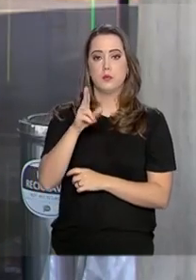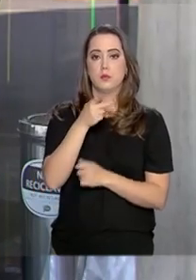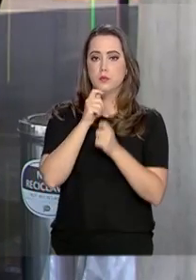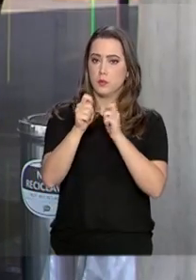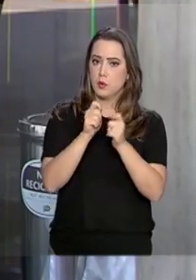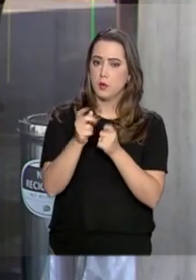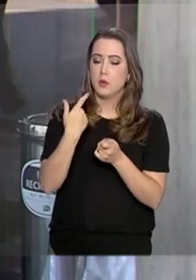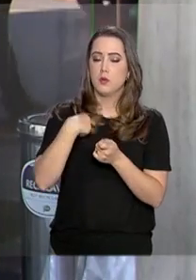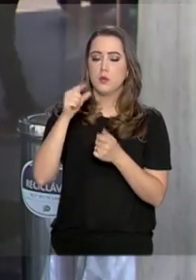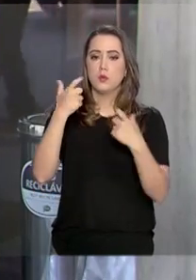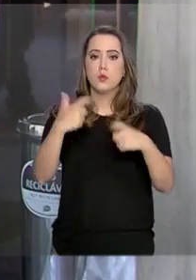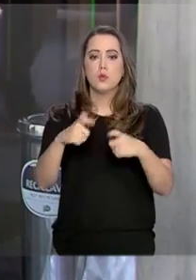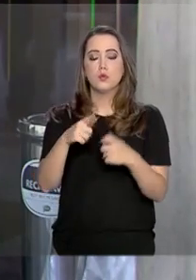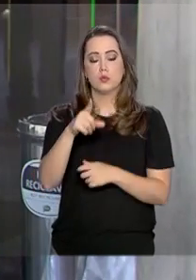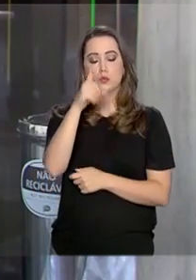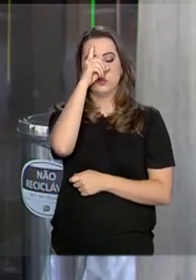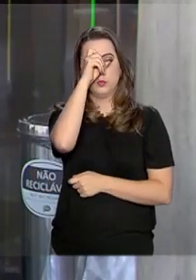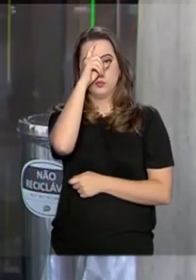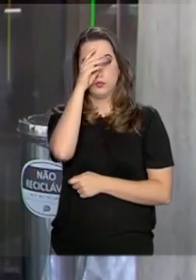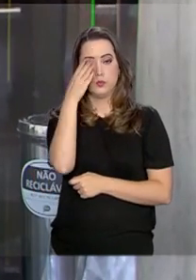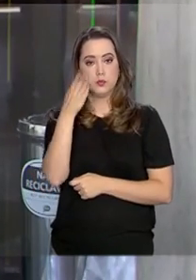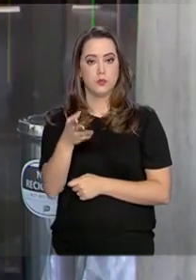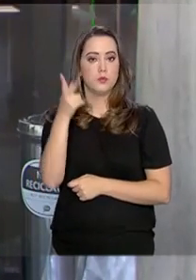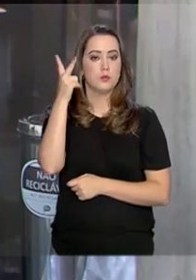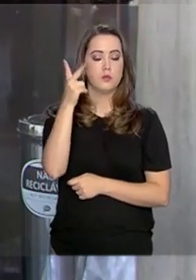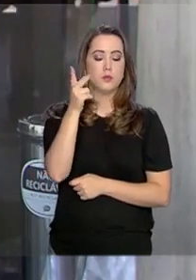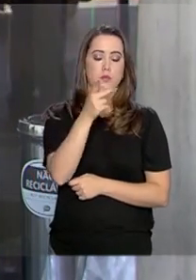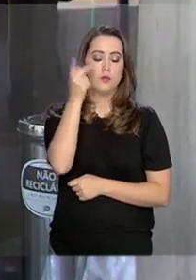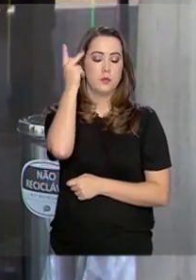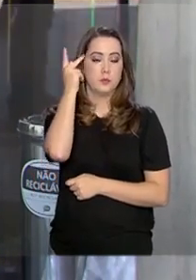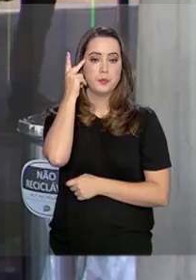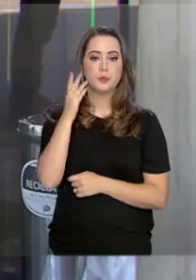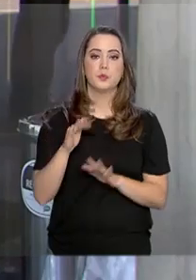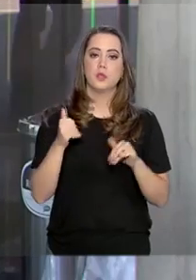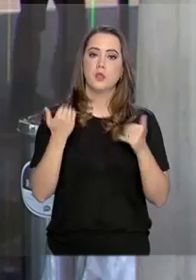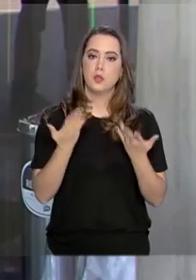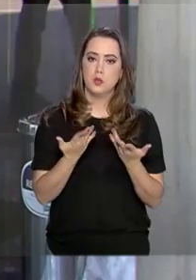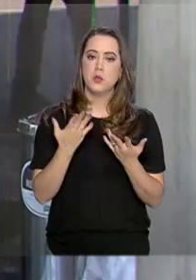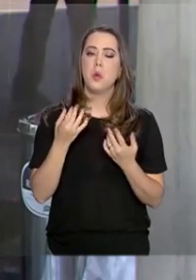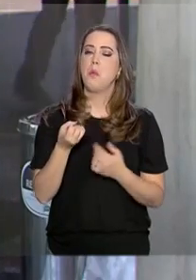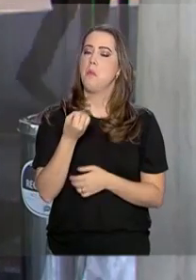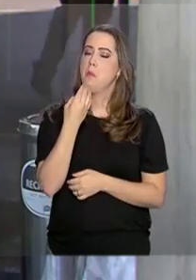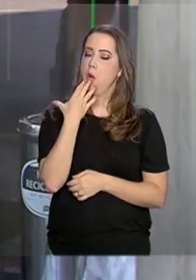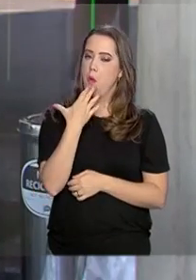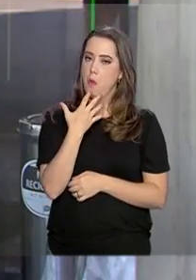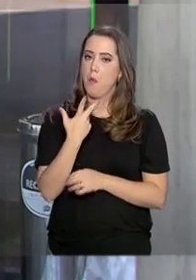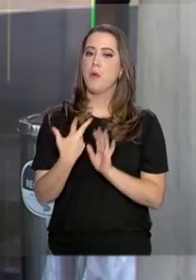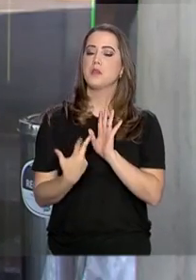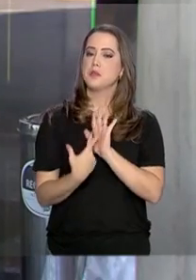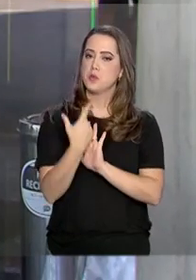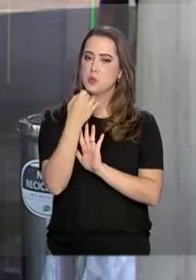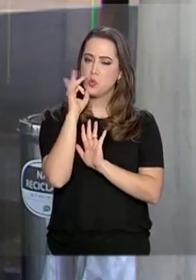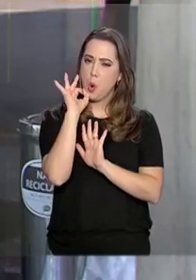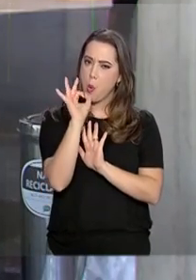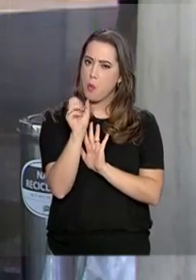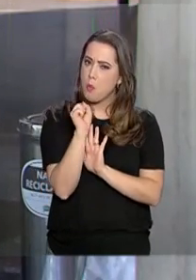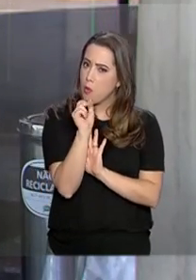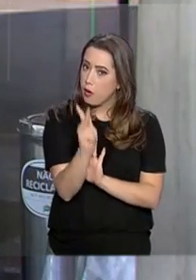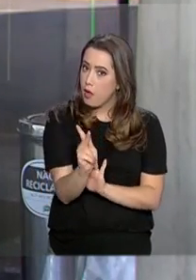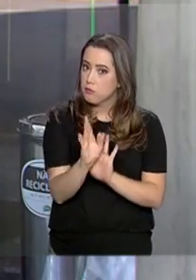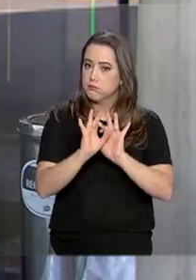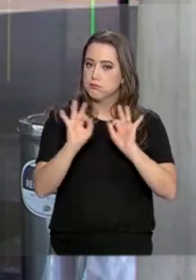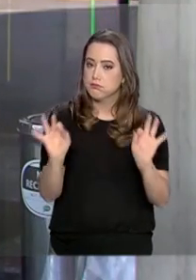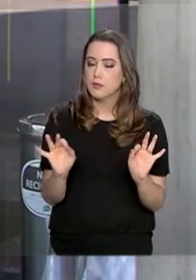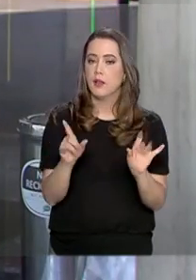Rego Barros, no Hospital Albert Einstein, em São Paulo. Foi, portanto, um êxito a cirurgia de retirada da bolsa